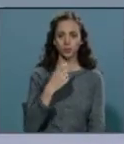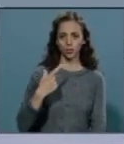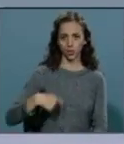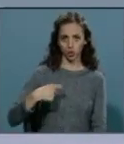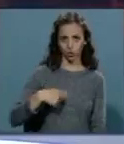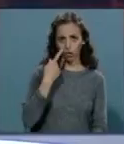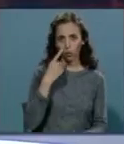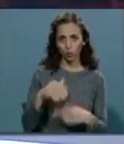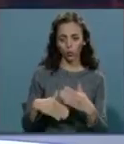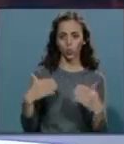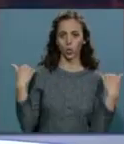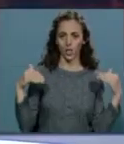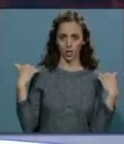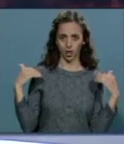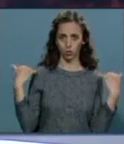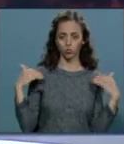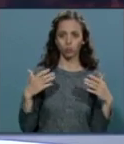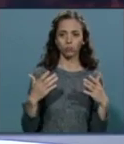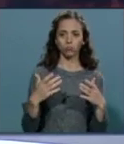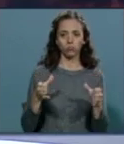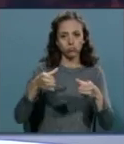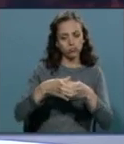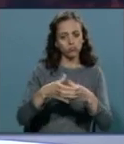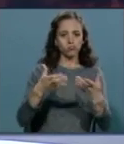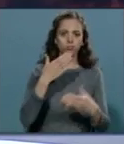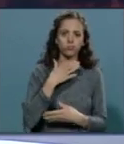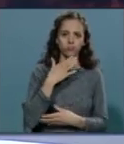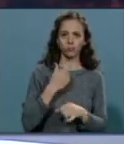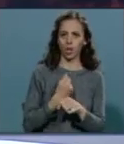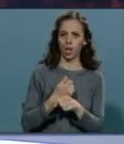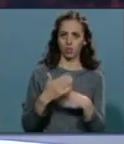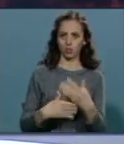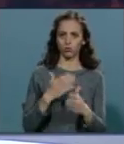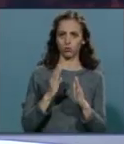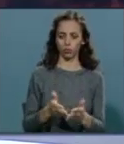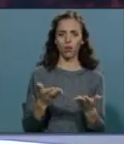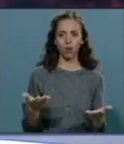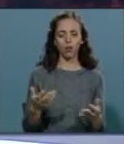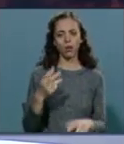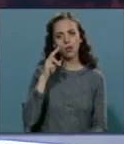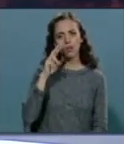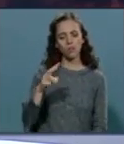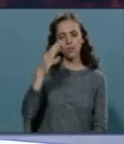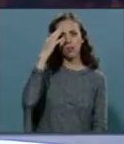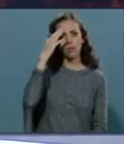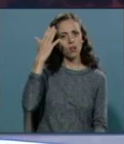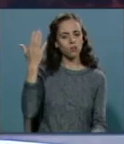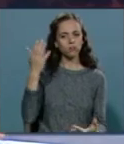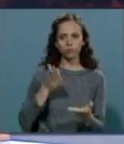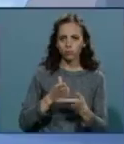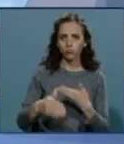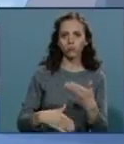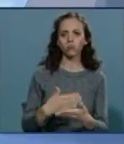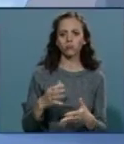até entretanto regressou aos treinos que tem o plantel de anos assim no ativo está já olhar precisamente vai